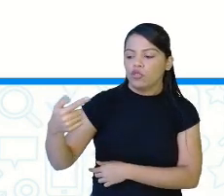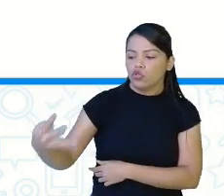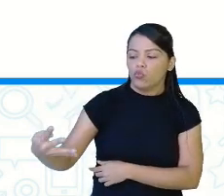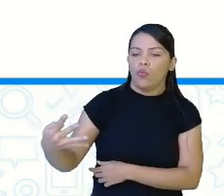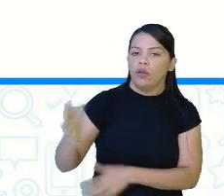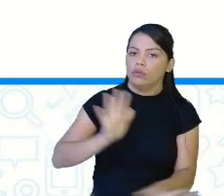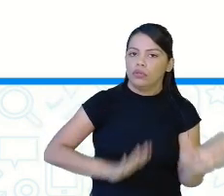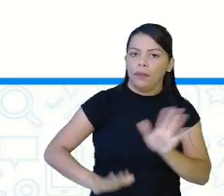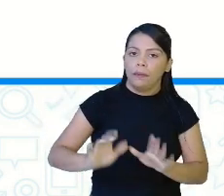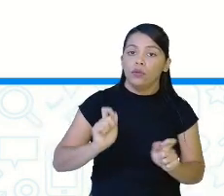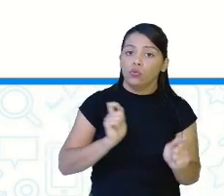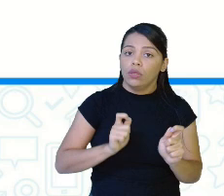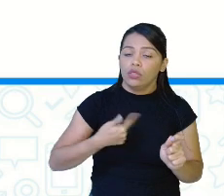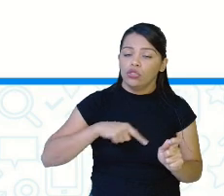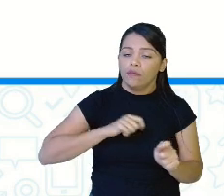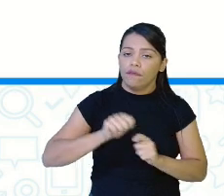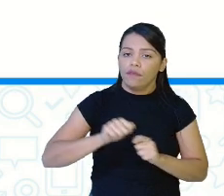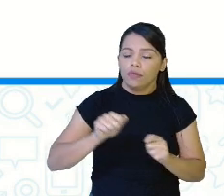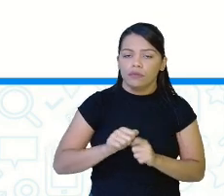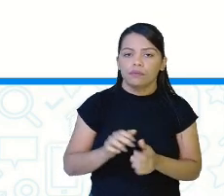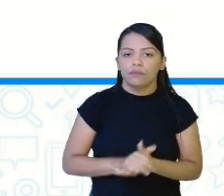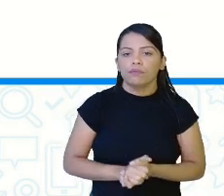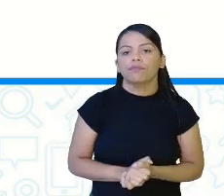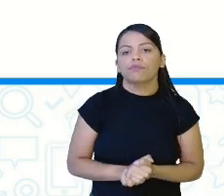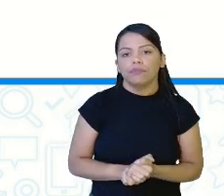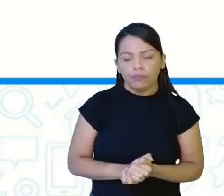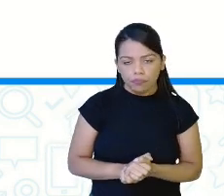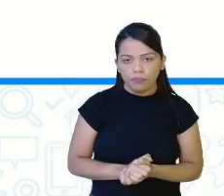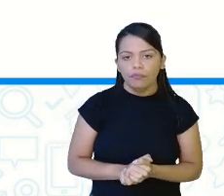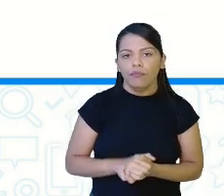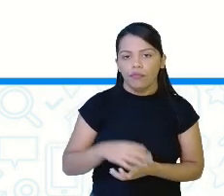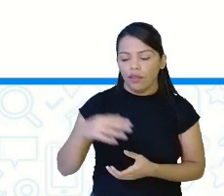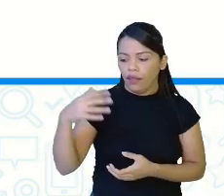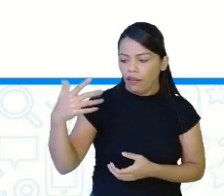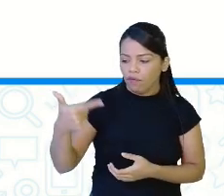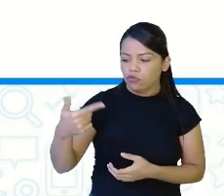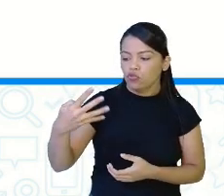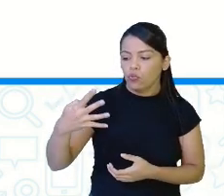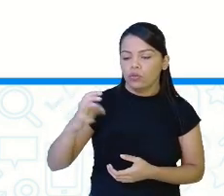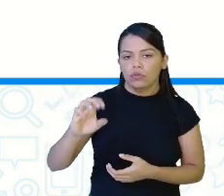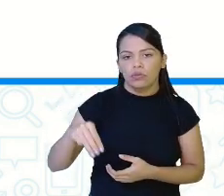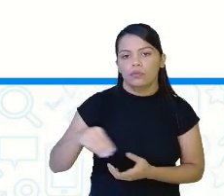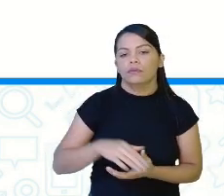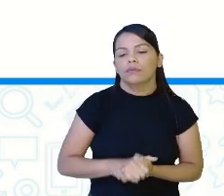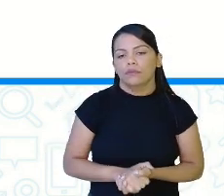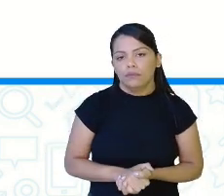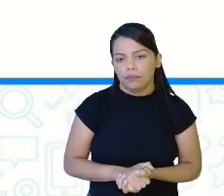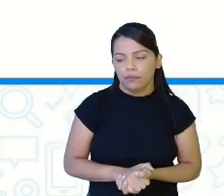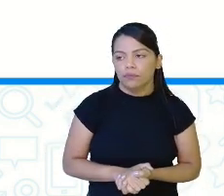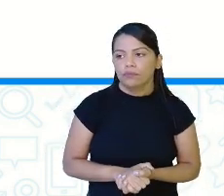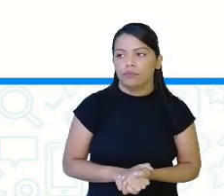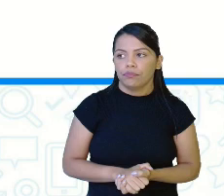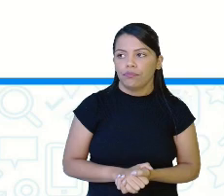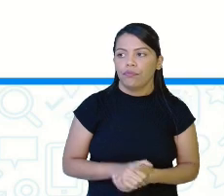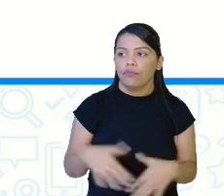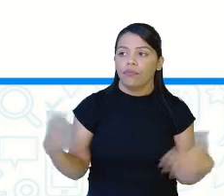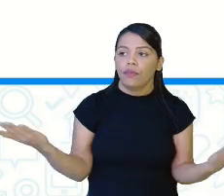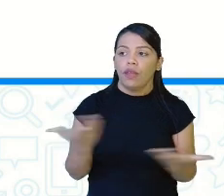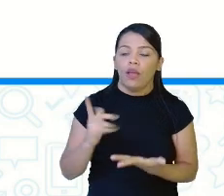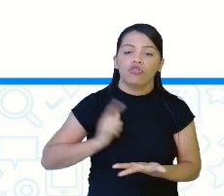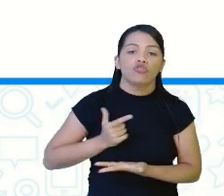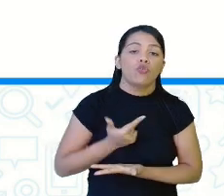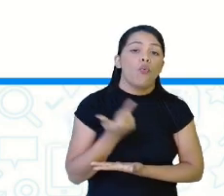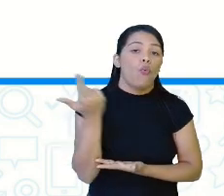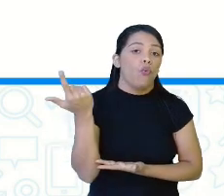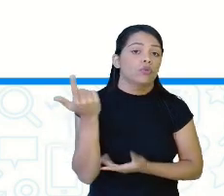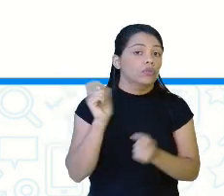o meu perímetro do meu quadrado será 24 centímetros, tá? Aqui eu já tenho